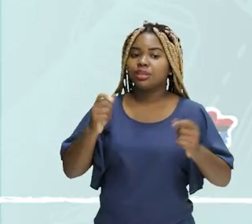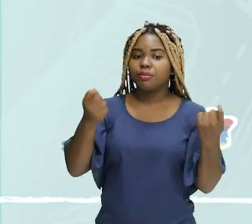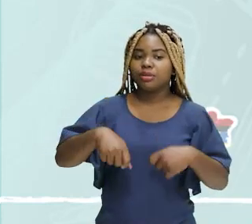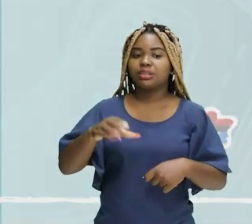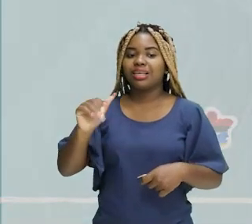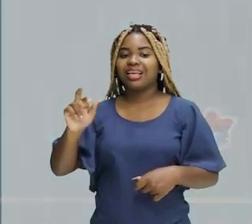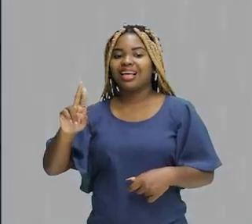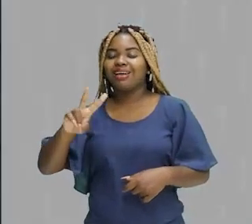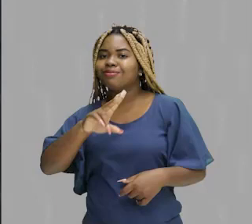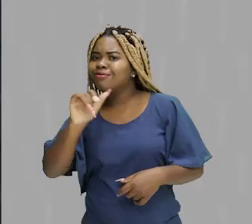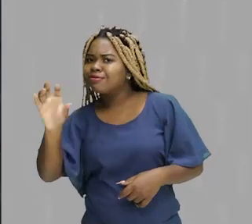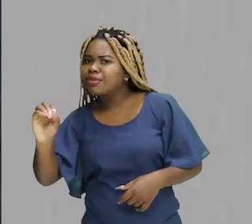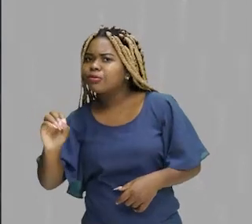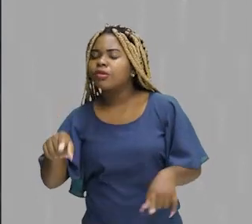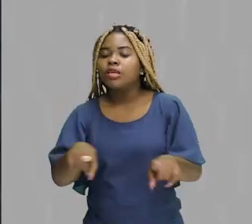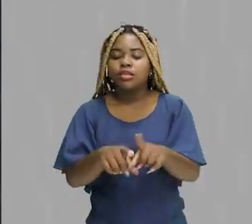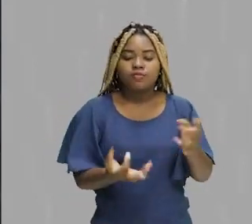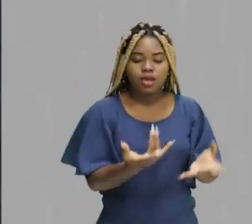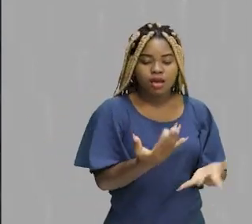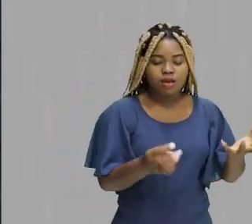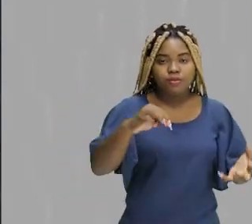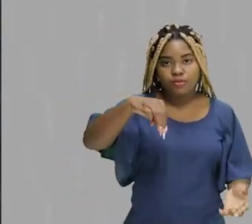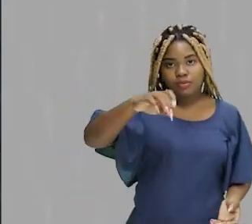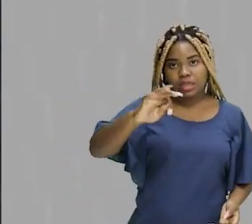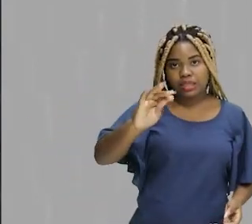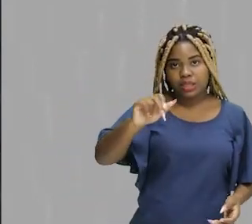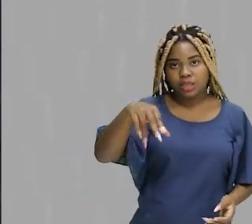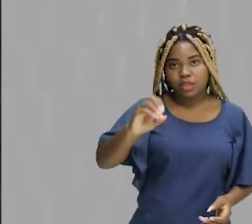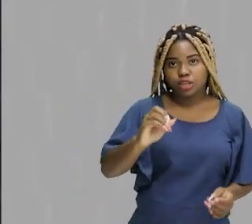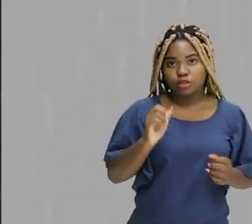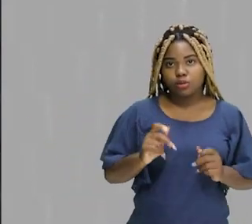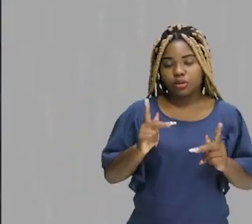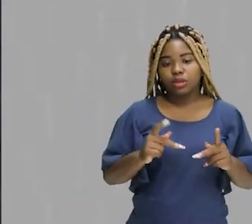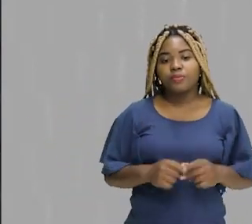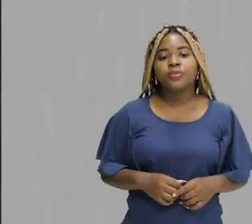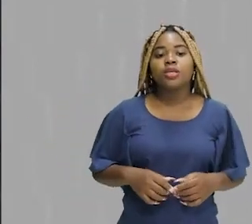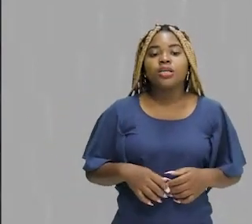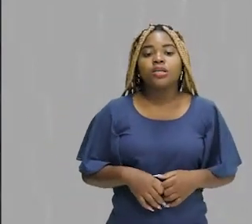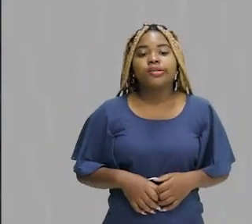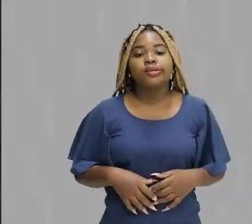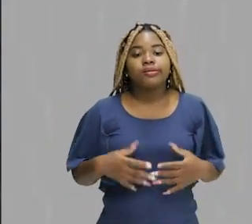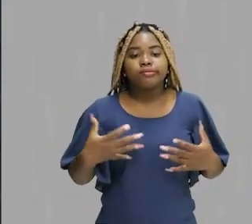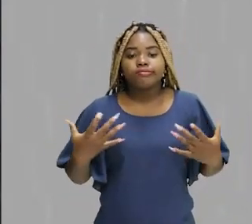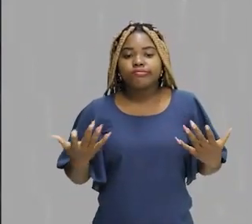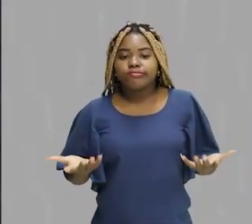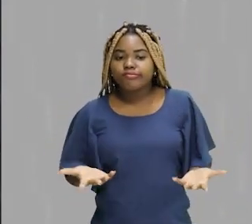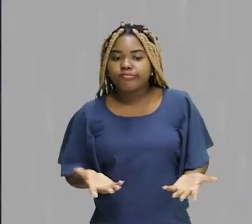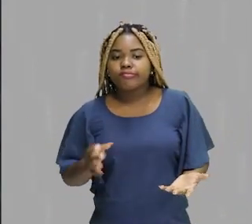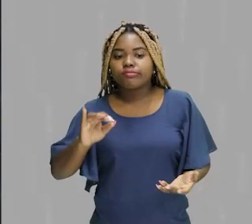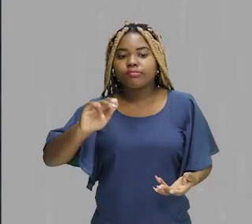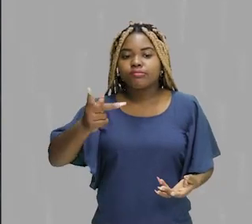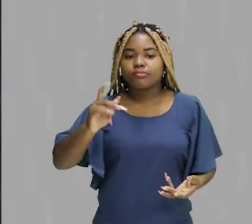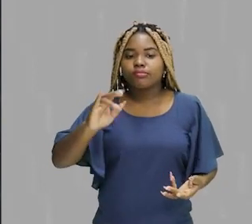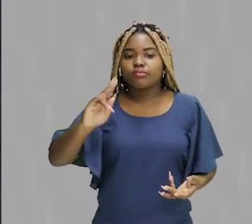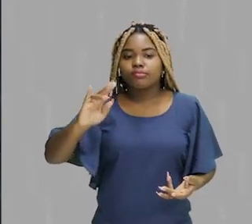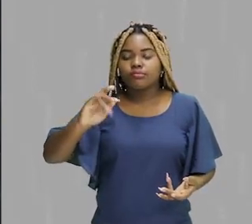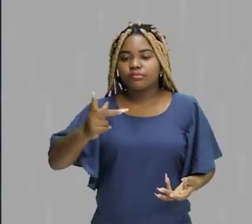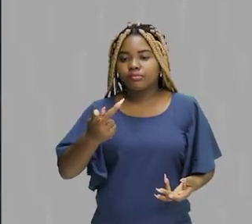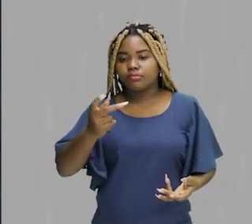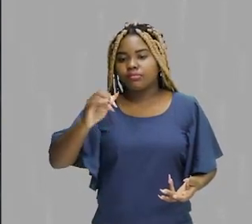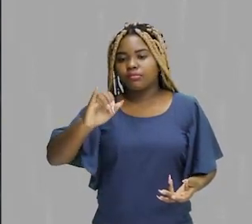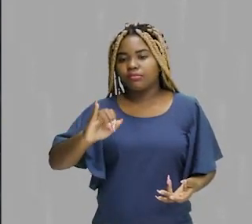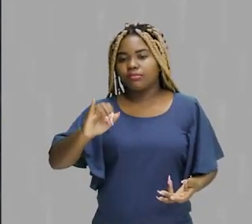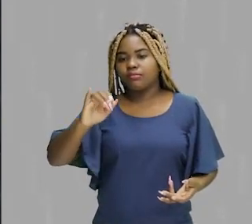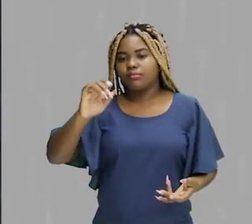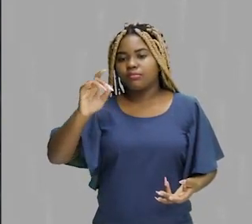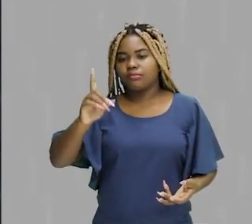a queima do metano. As hidrelétricas, elas são altamente poluentes, e a